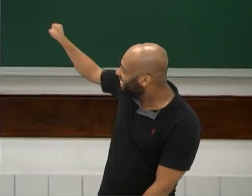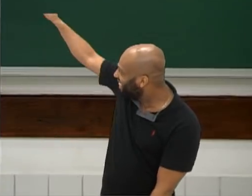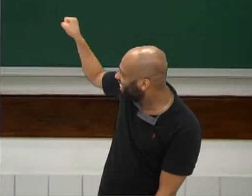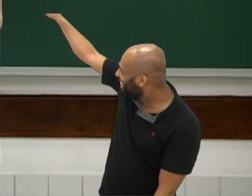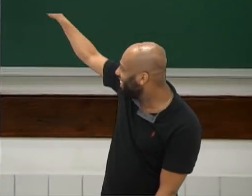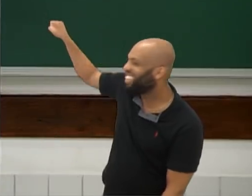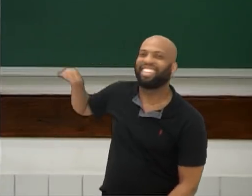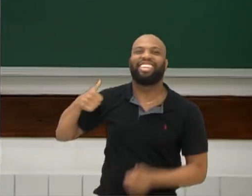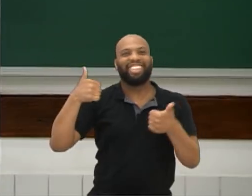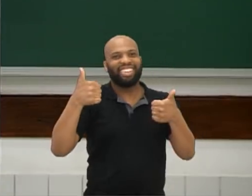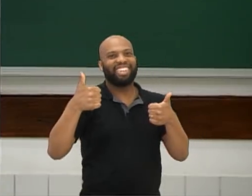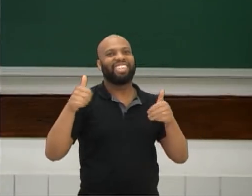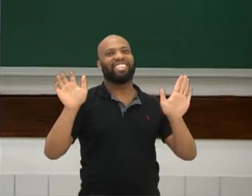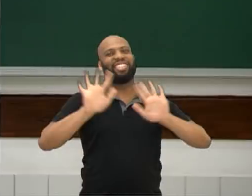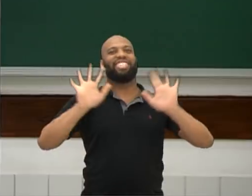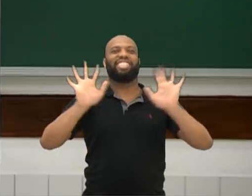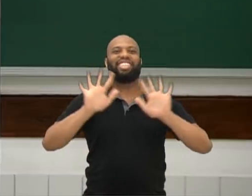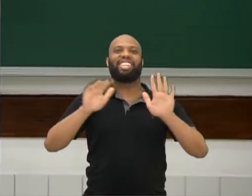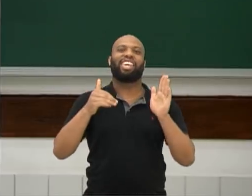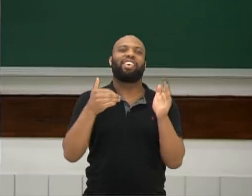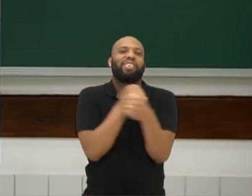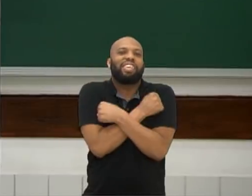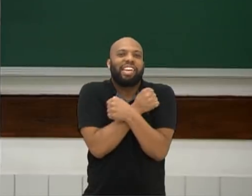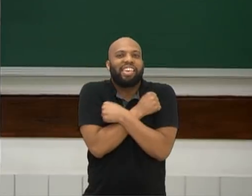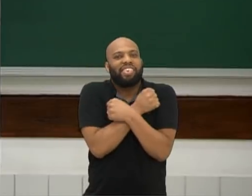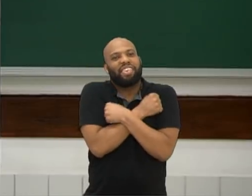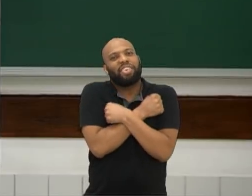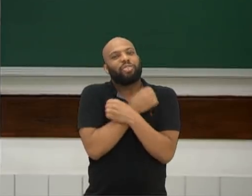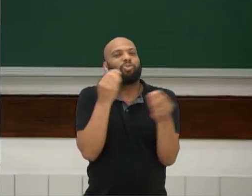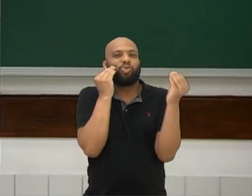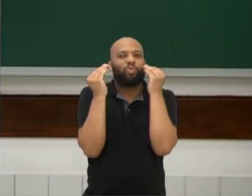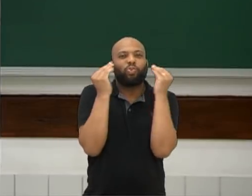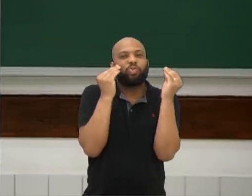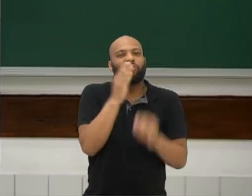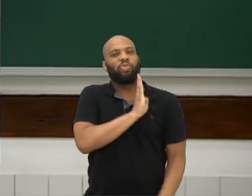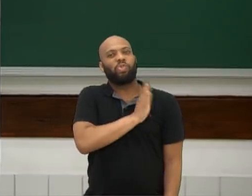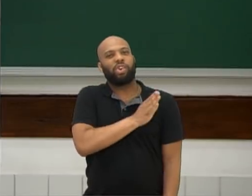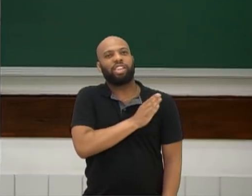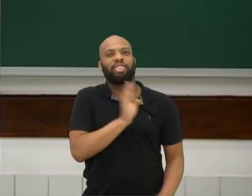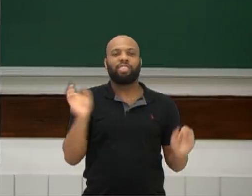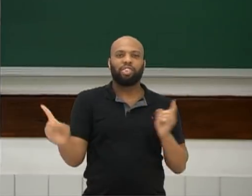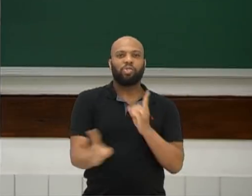Natan! Valeu, galera! Um abraço, um beijo no coração, se